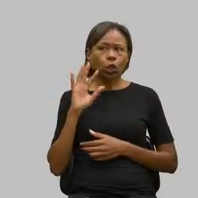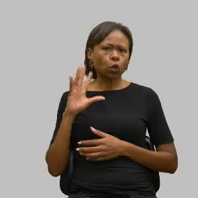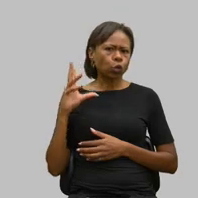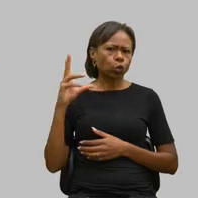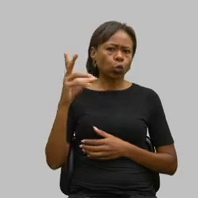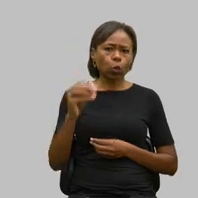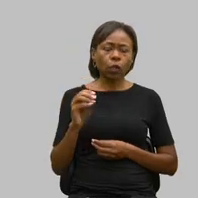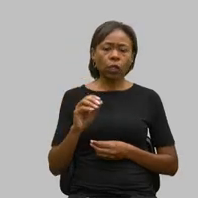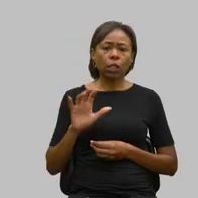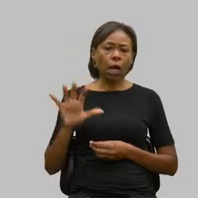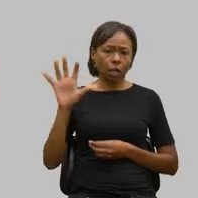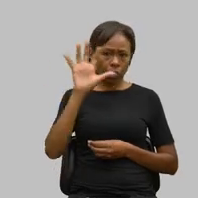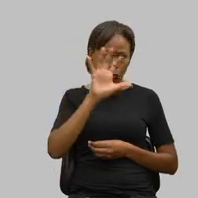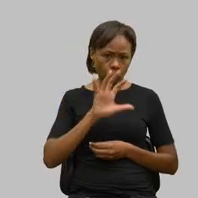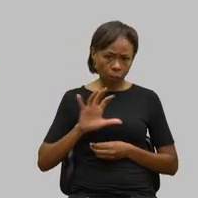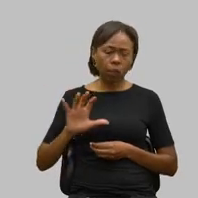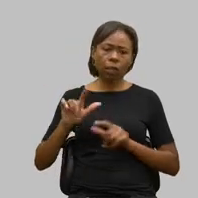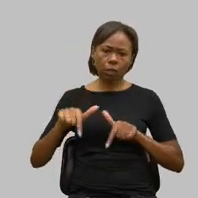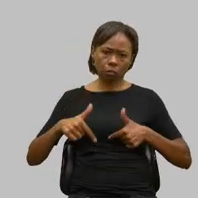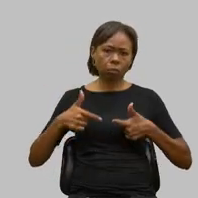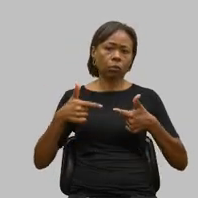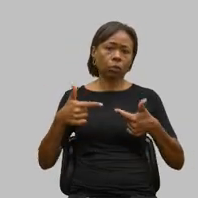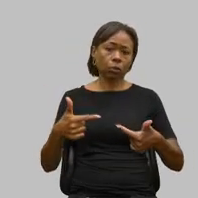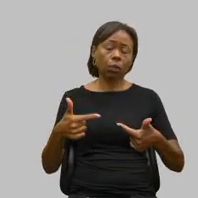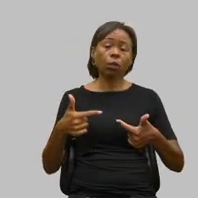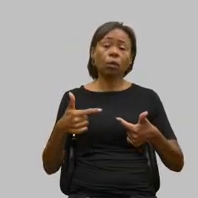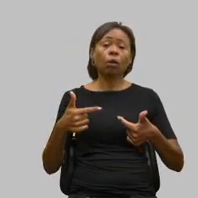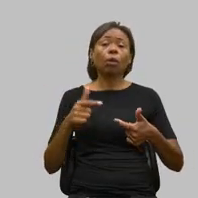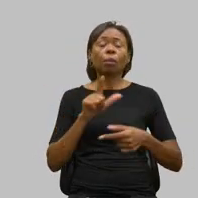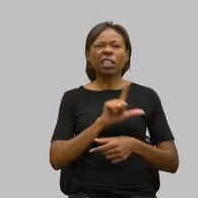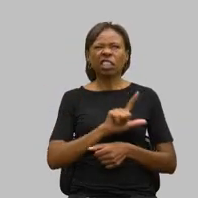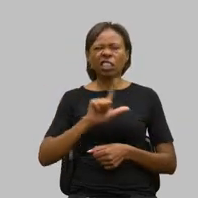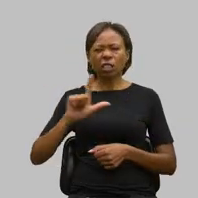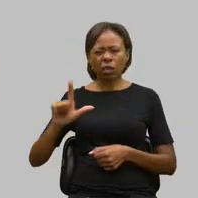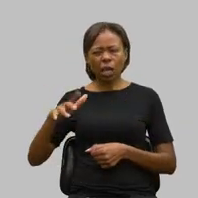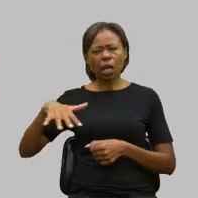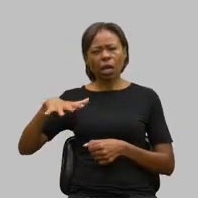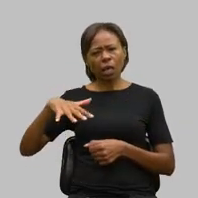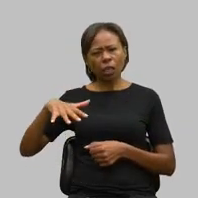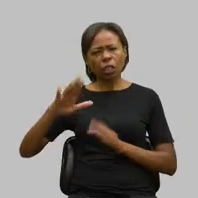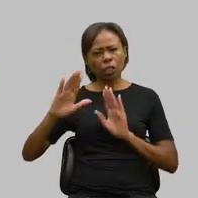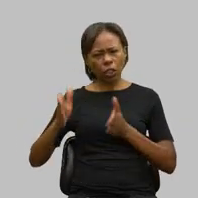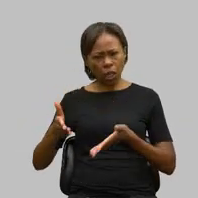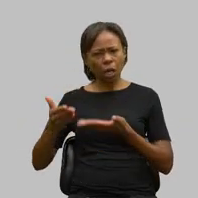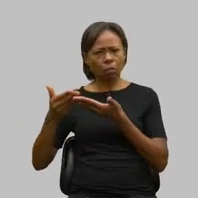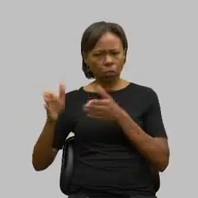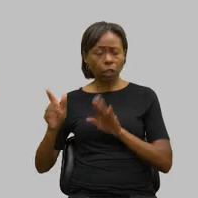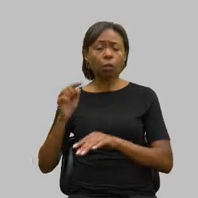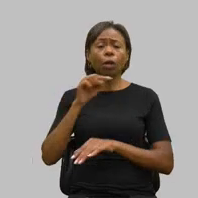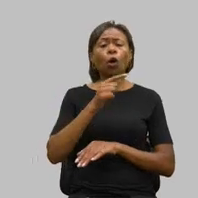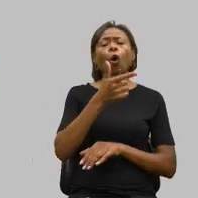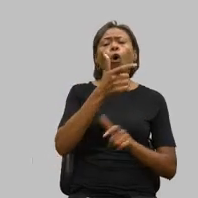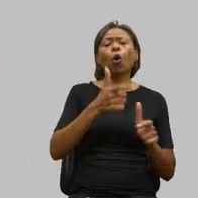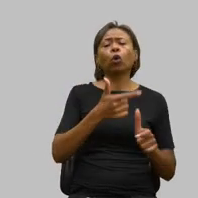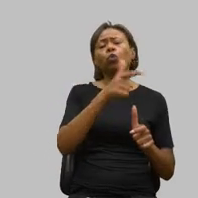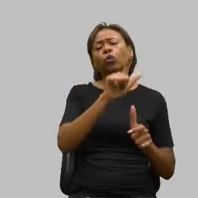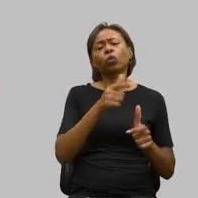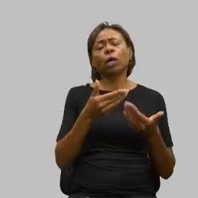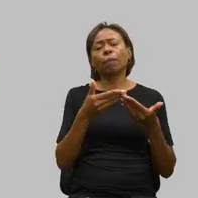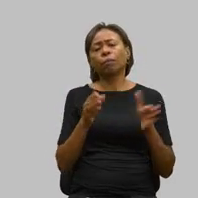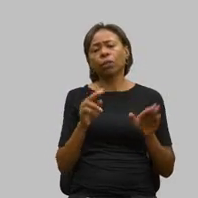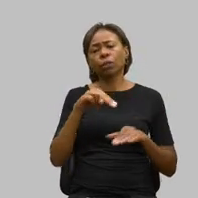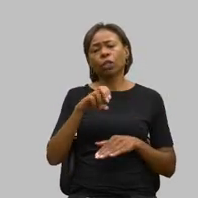queria que o falasse para a gente aqui, além desses lá da nossa região leste, onde mais foi aberto a UTI pediátrica, que era um gargalo, é um gargalo,